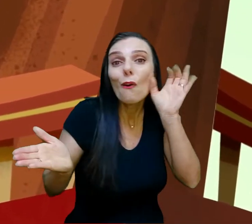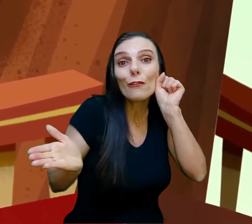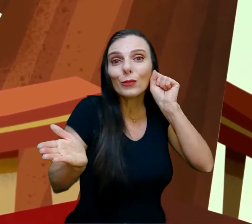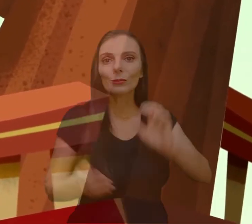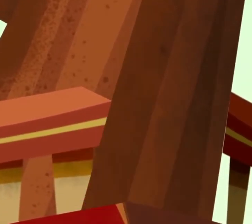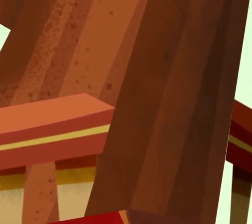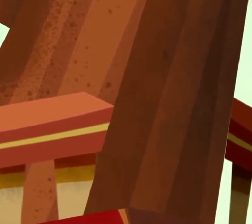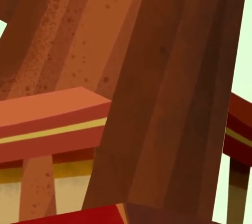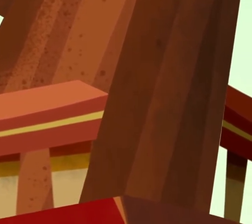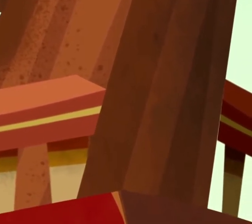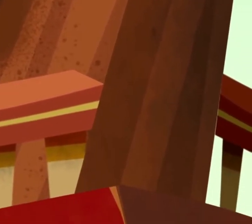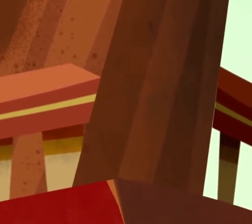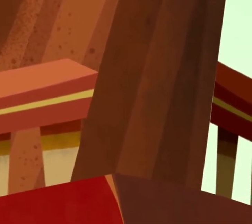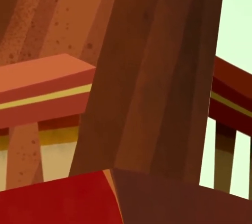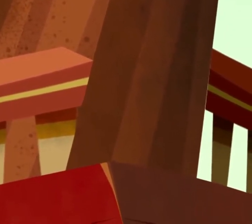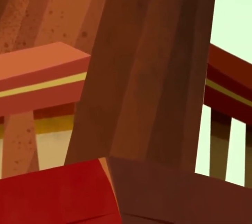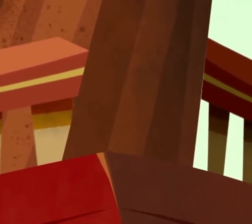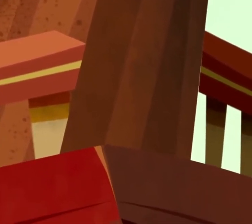ouviram.